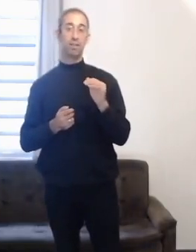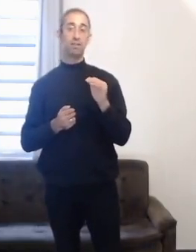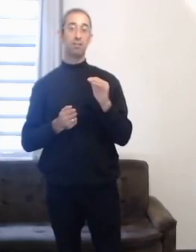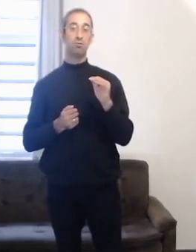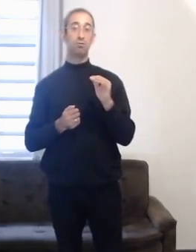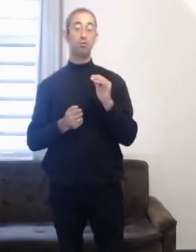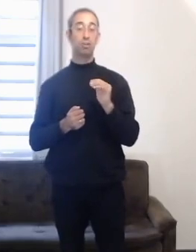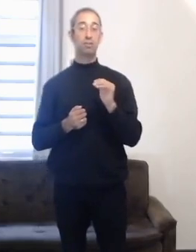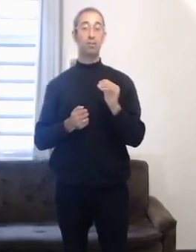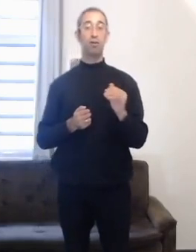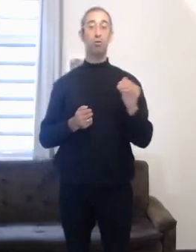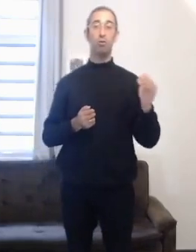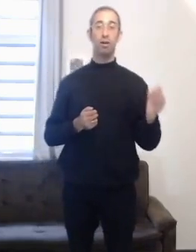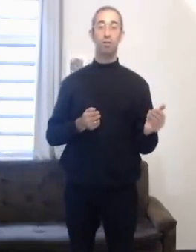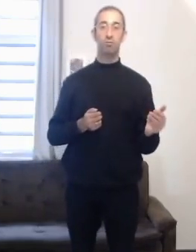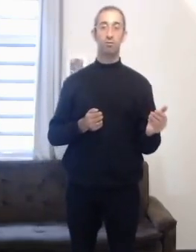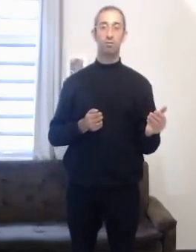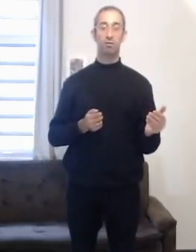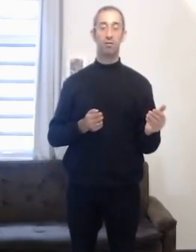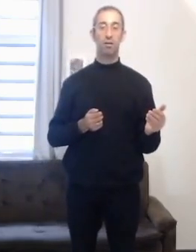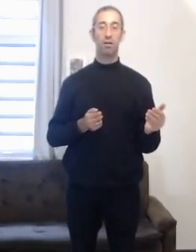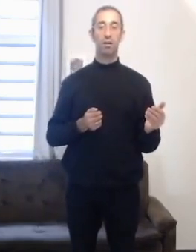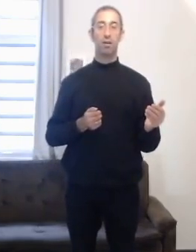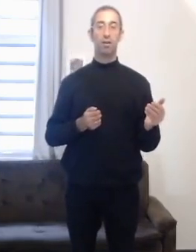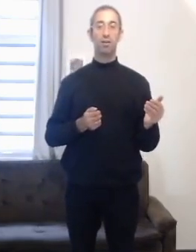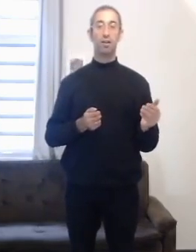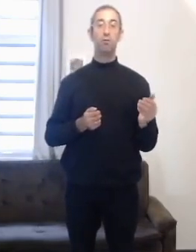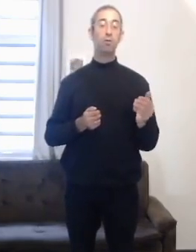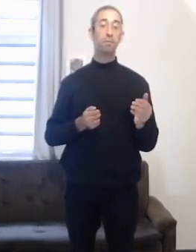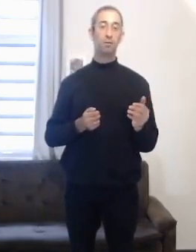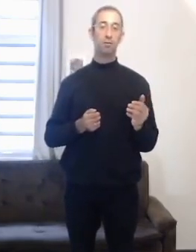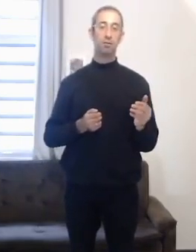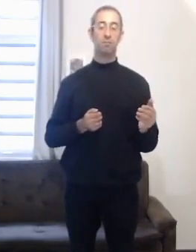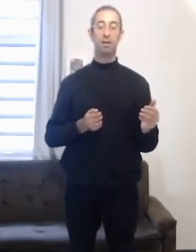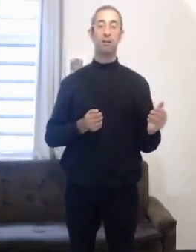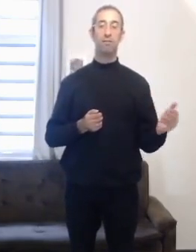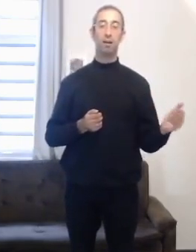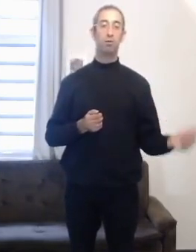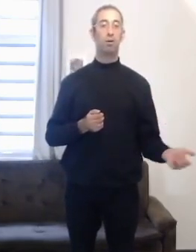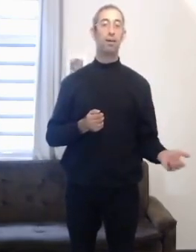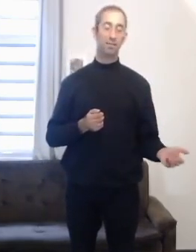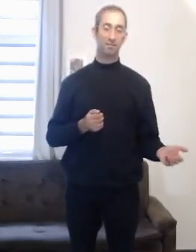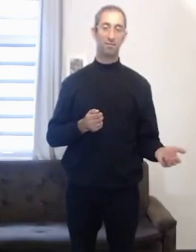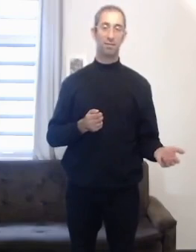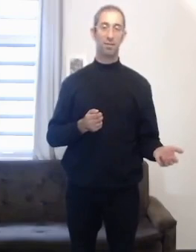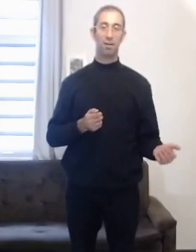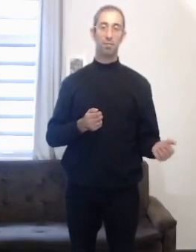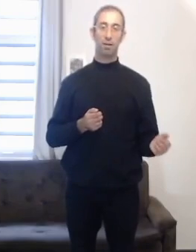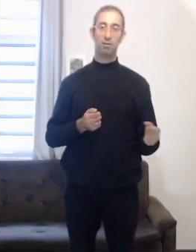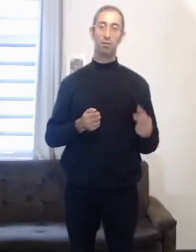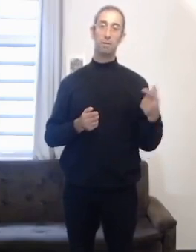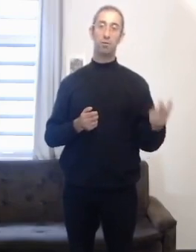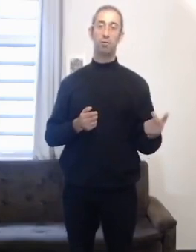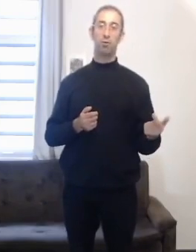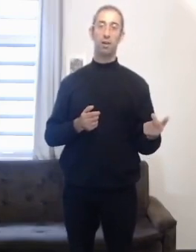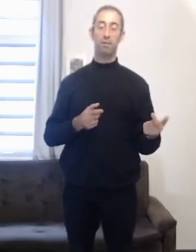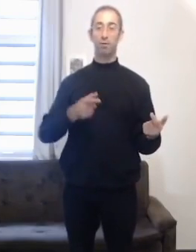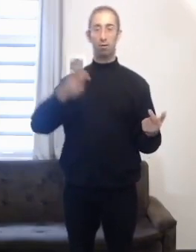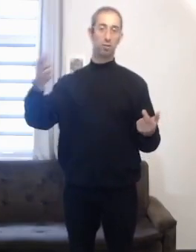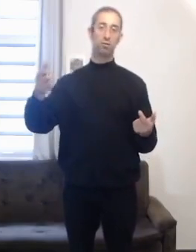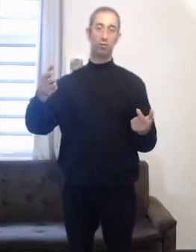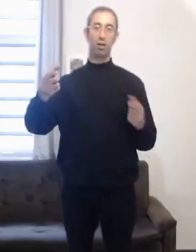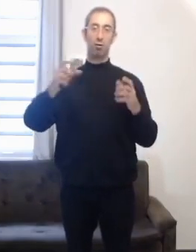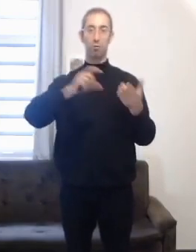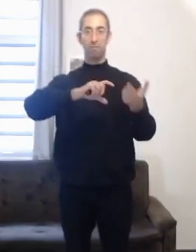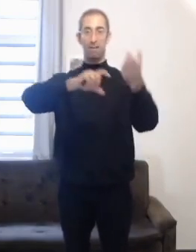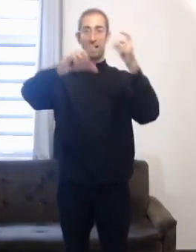causa suficiente, então, se o X não ocorreu, então o Y também não vai ocorrer. Porque se o Y ocorrer, é